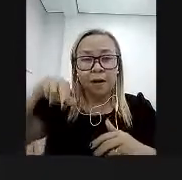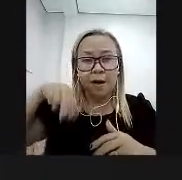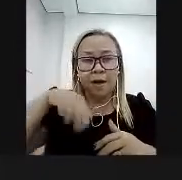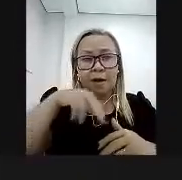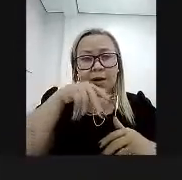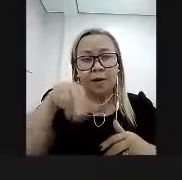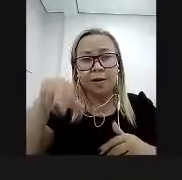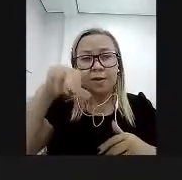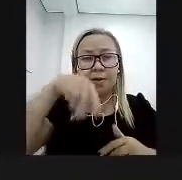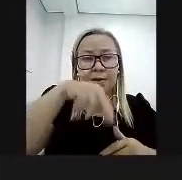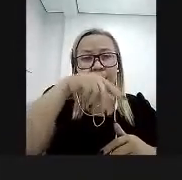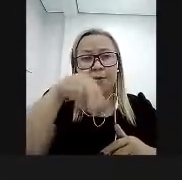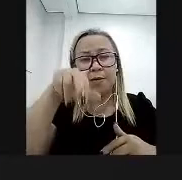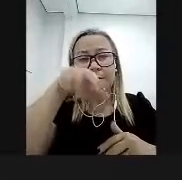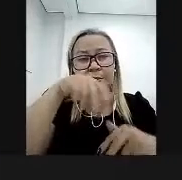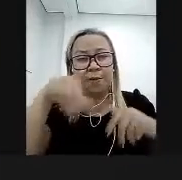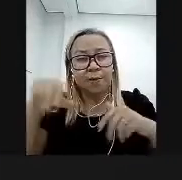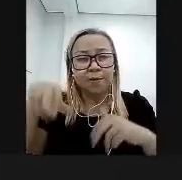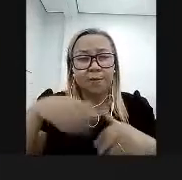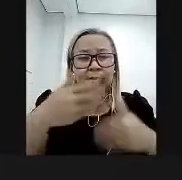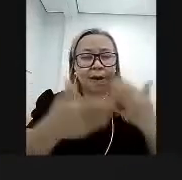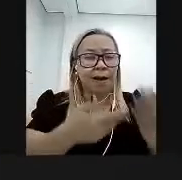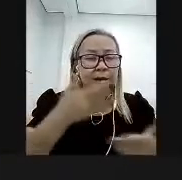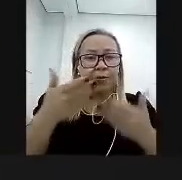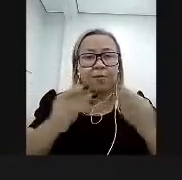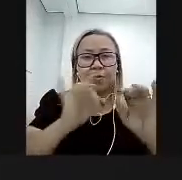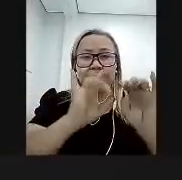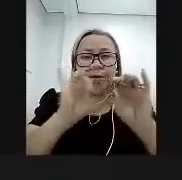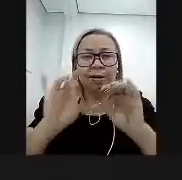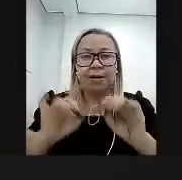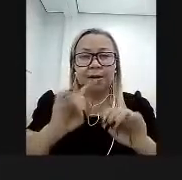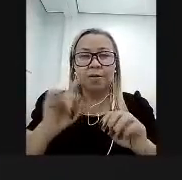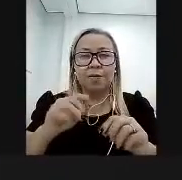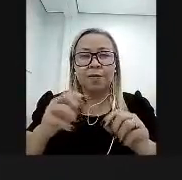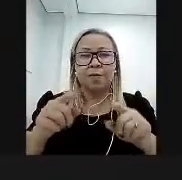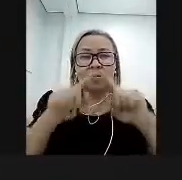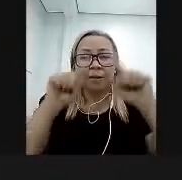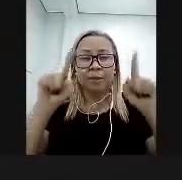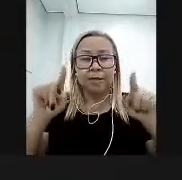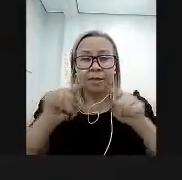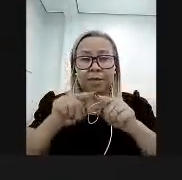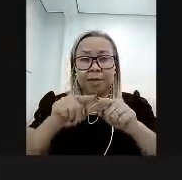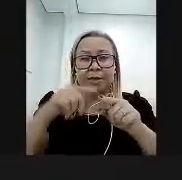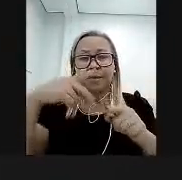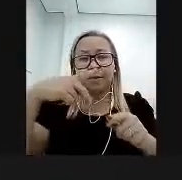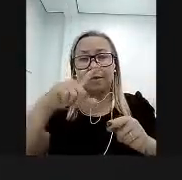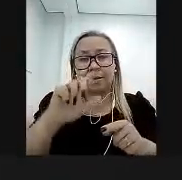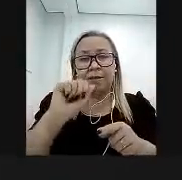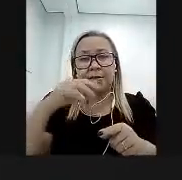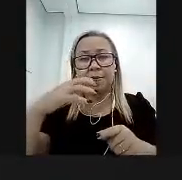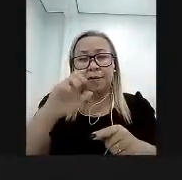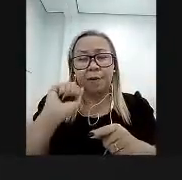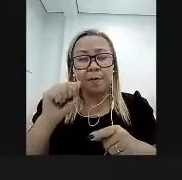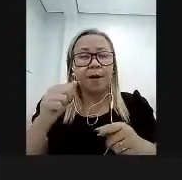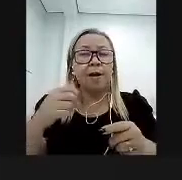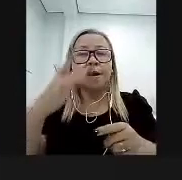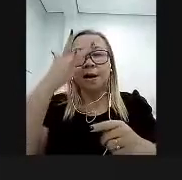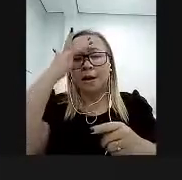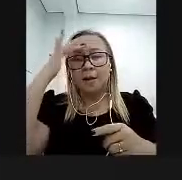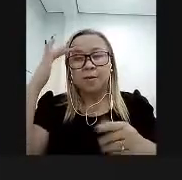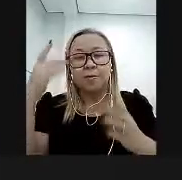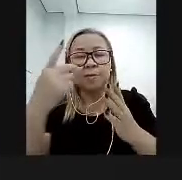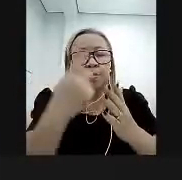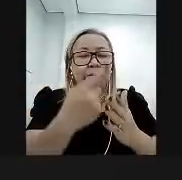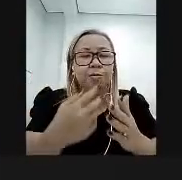deslocam e articulam cada uma dessas placas de 1 metro que o Lothar está descrevendo, as pessoas vão desenhando o